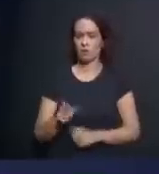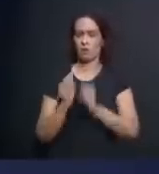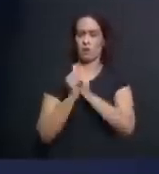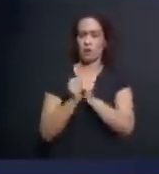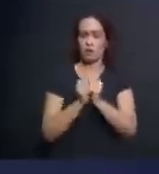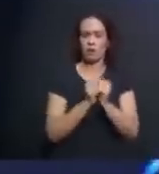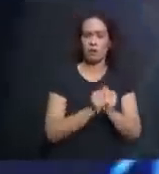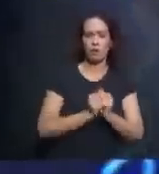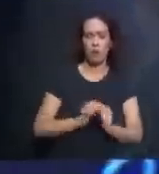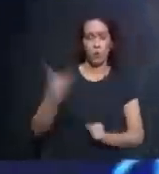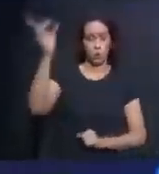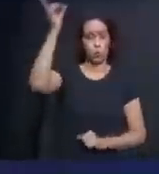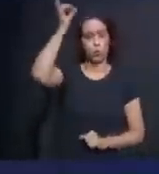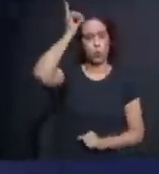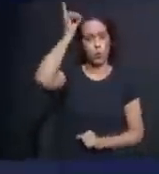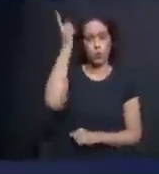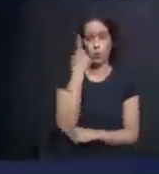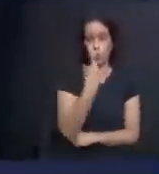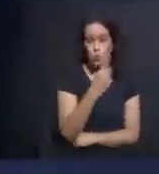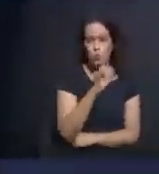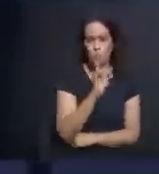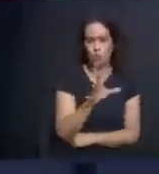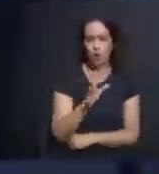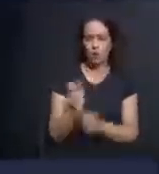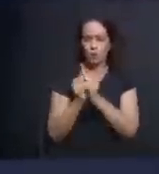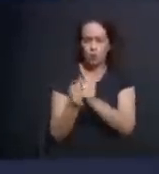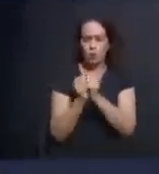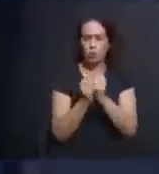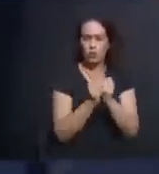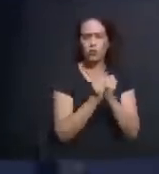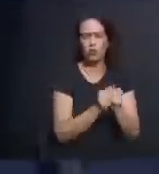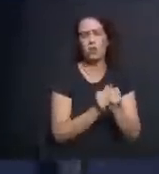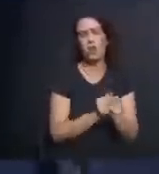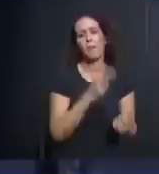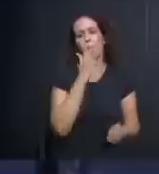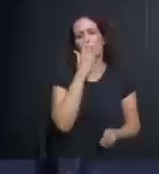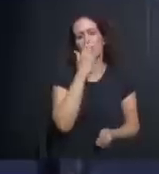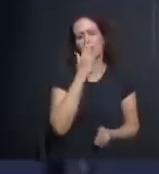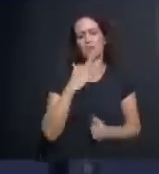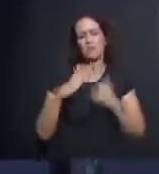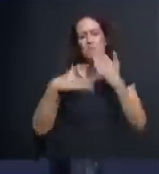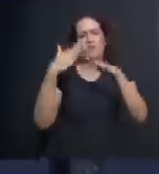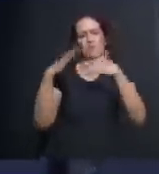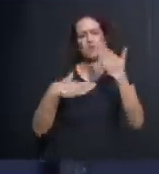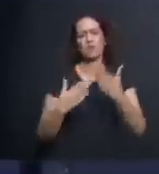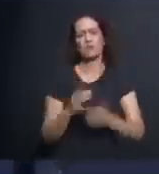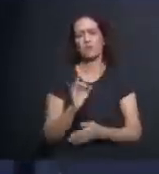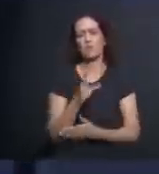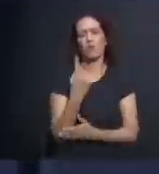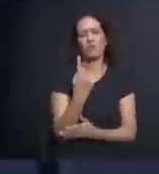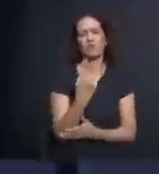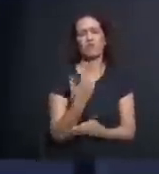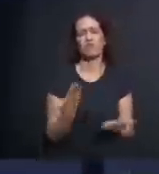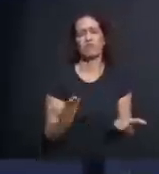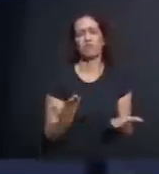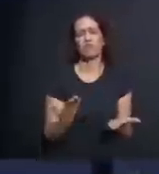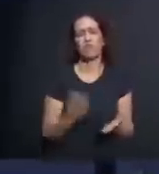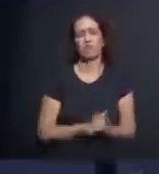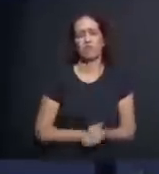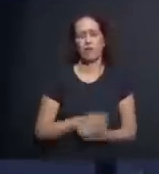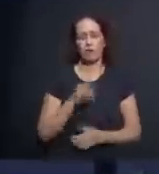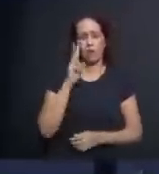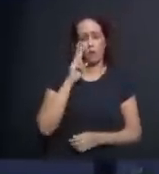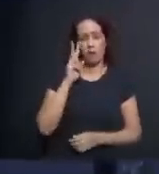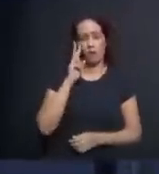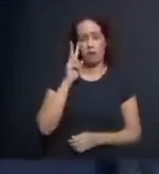uma pessoa que só desenvolveu em uma área. Eu nunca me esqueço do Nelson Ned, uma pessoa com uma voz extraordinária. Quem lembra do Nelson Ned? Mas o